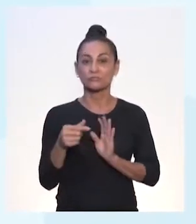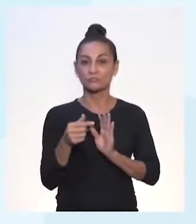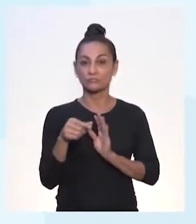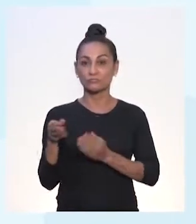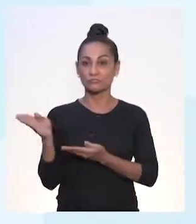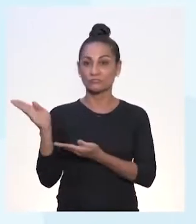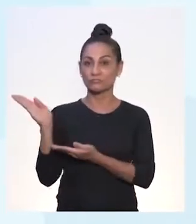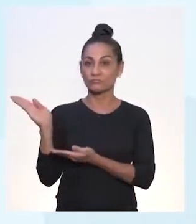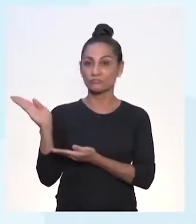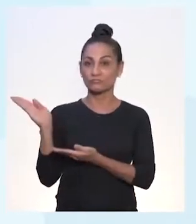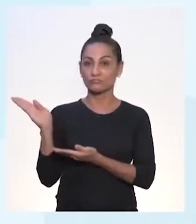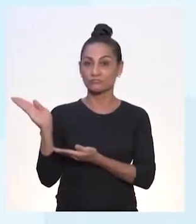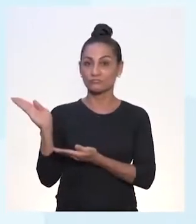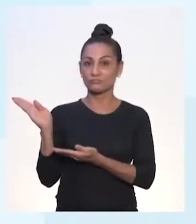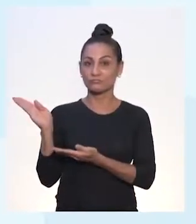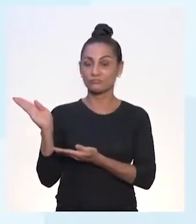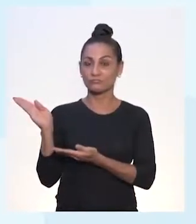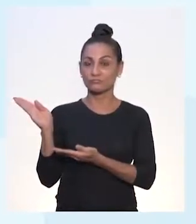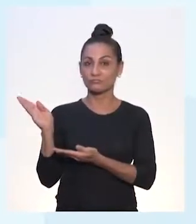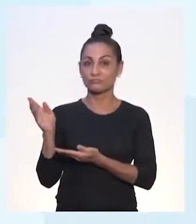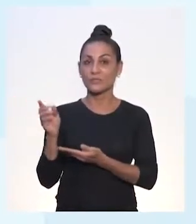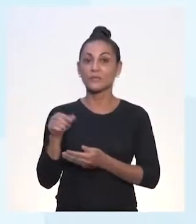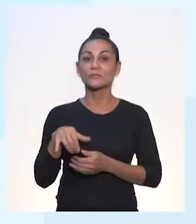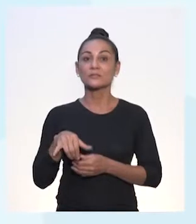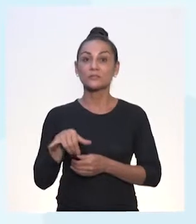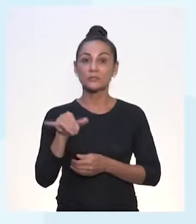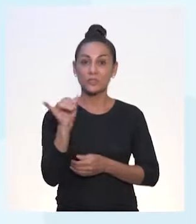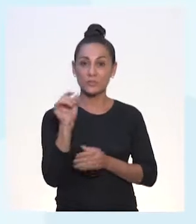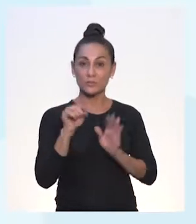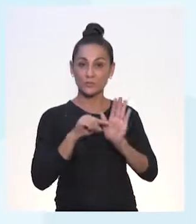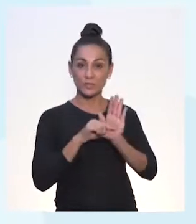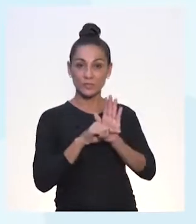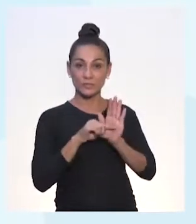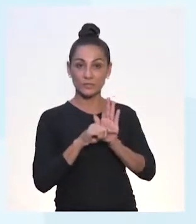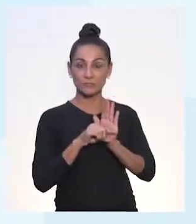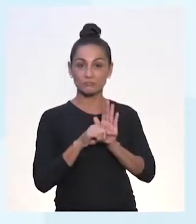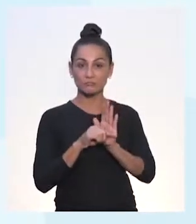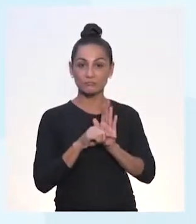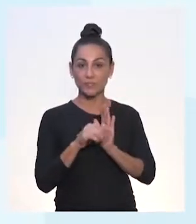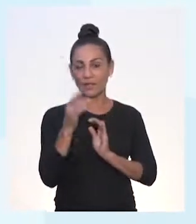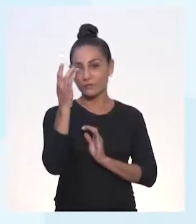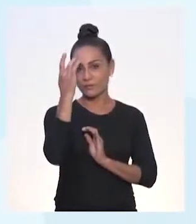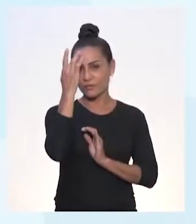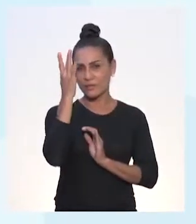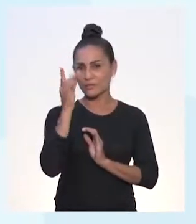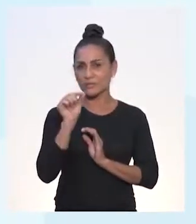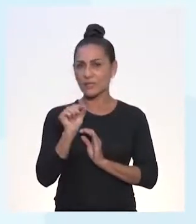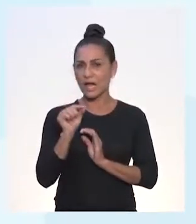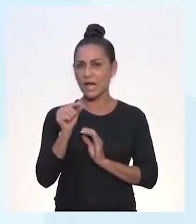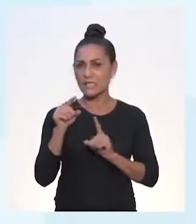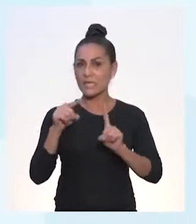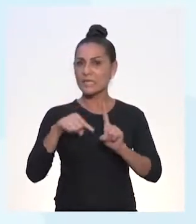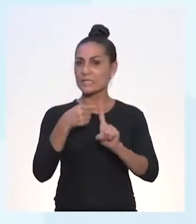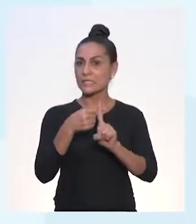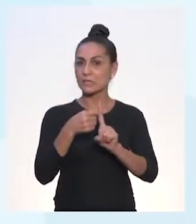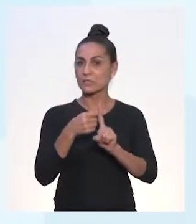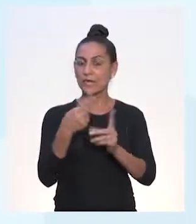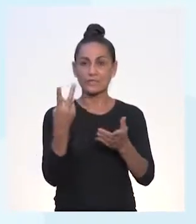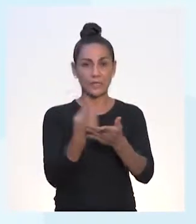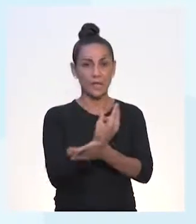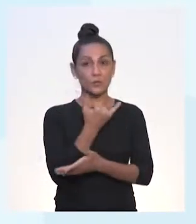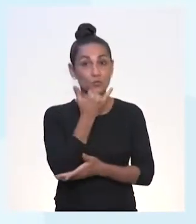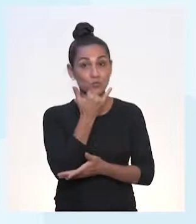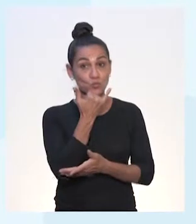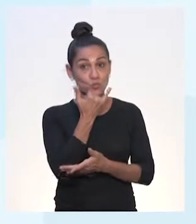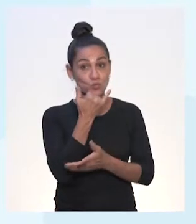com esse daqui, com esse valor. E ali com y negativo, beleza. E aí, ó, esse sinal aqui está errado, tá? Ele é negativo, beleza?